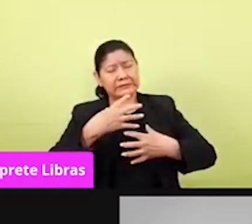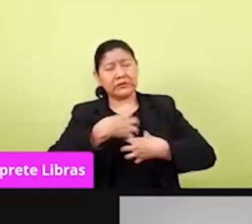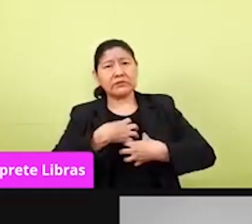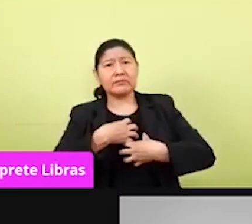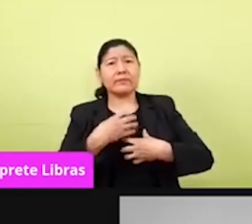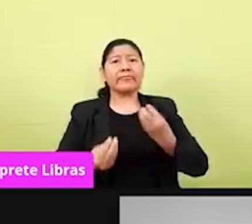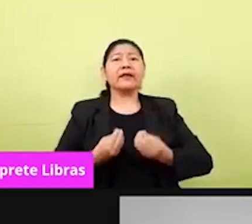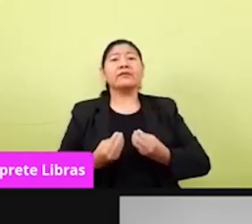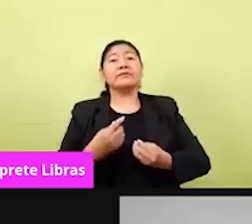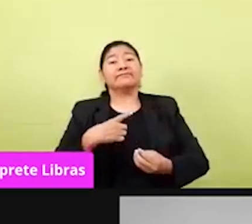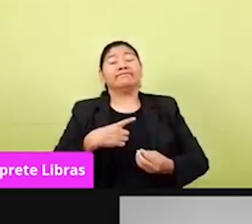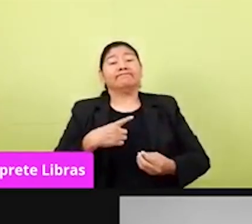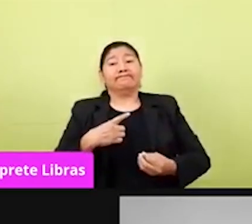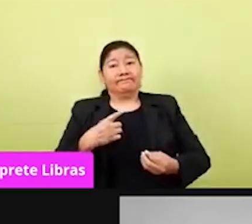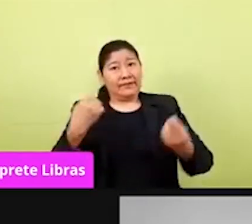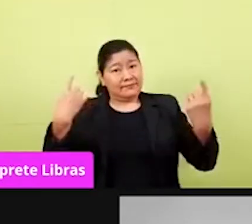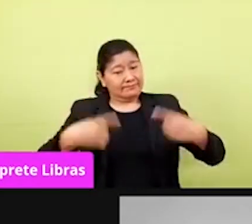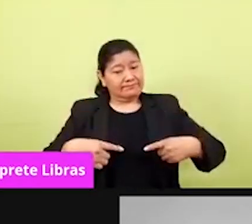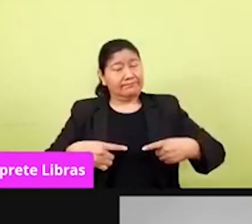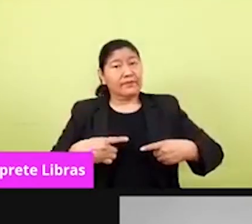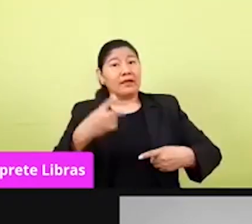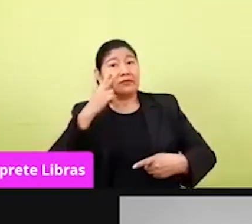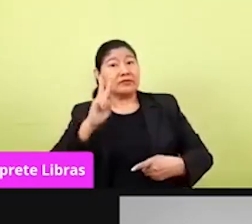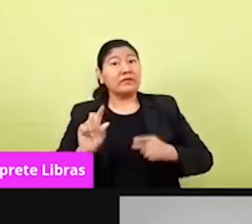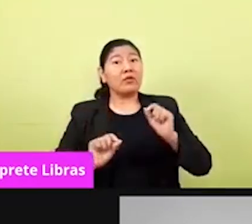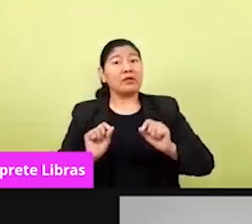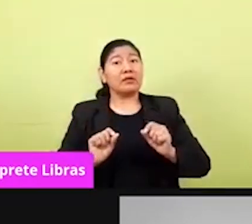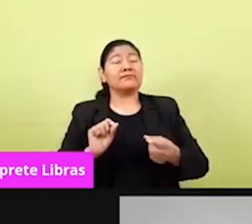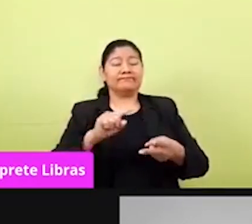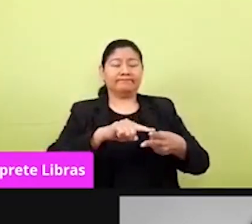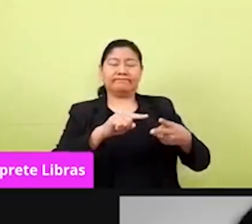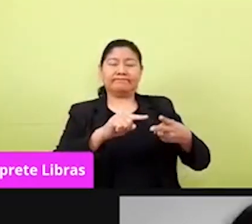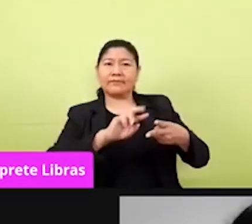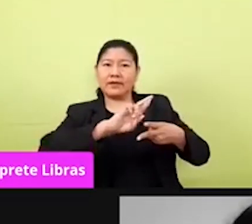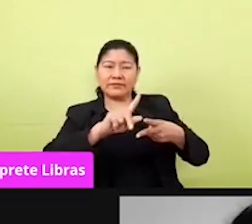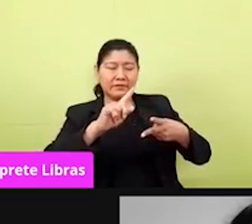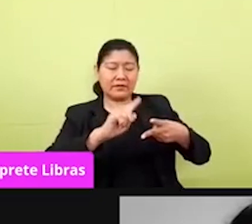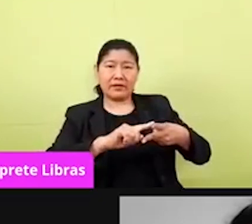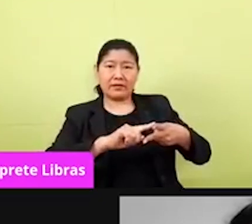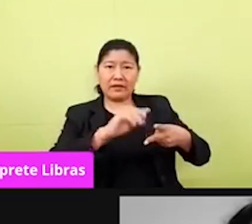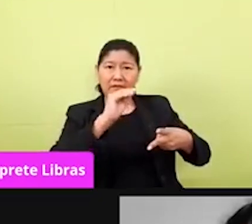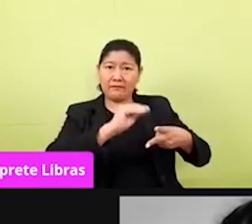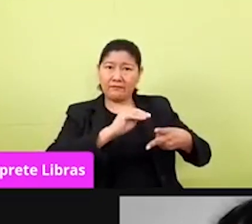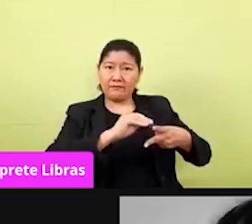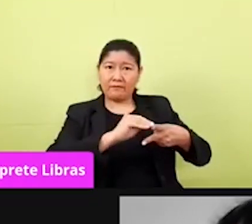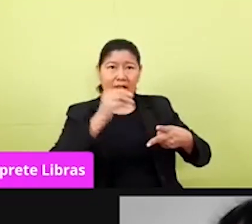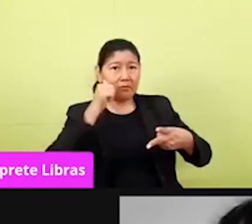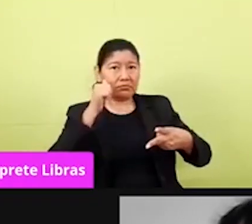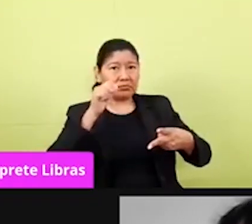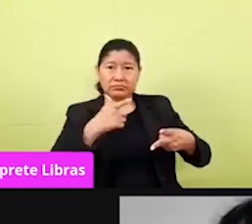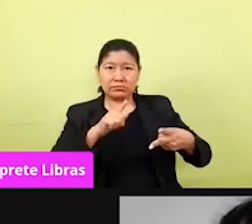isso para o debate também, que além da dependência financeira, existe uma dependência que é